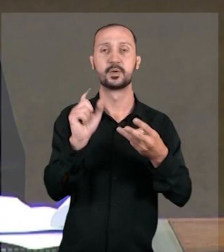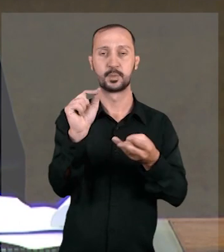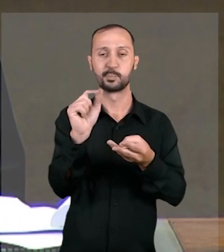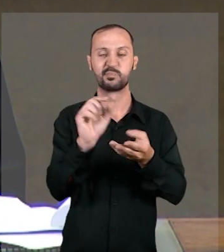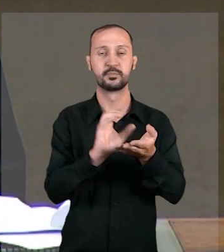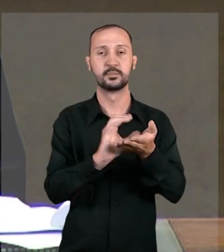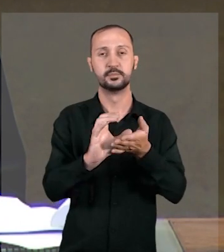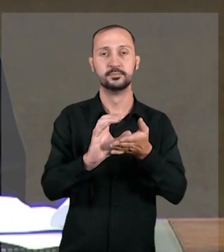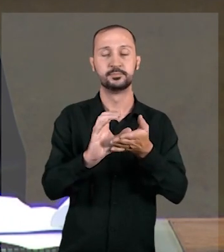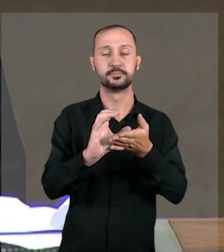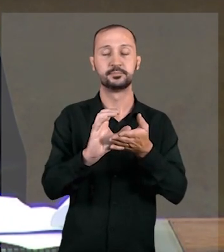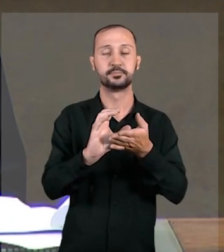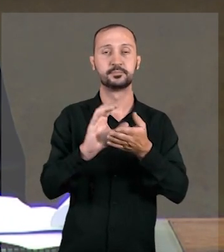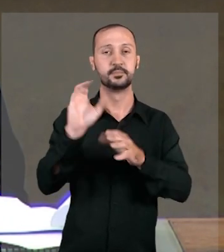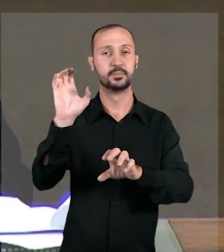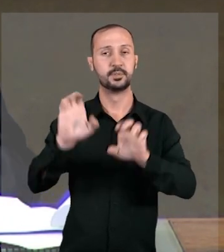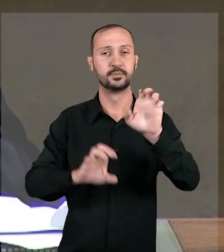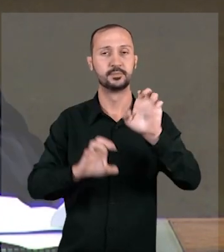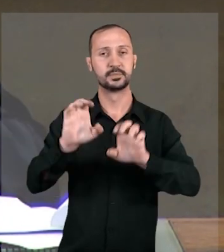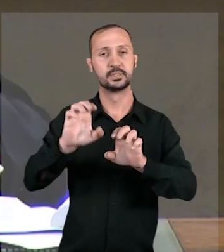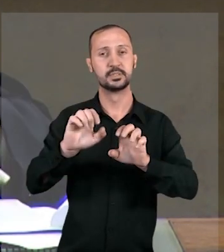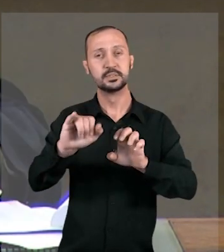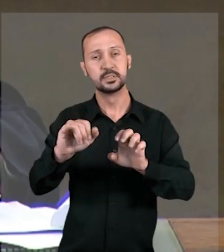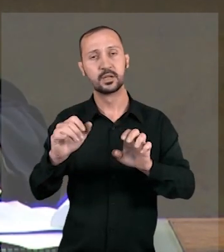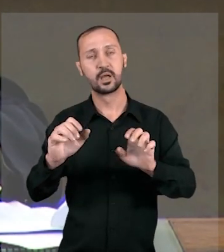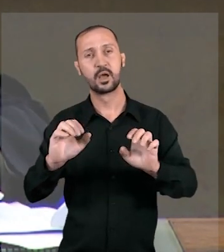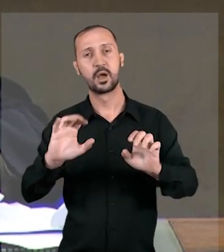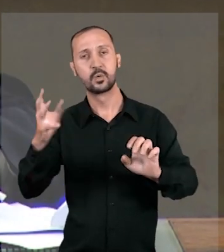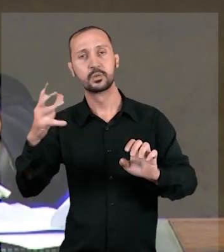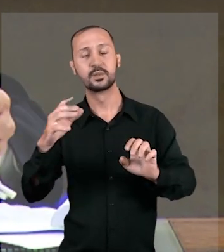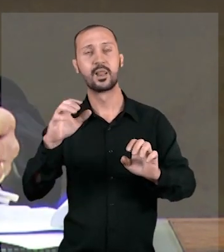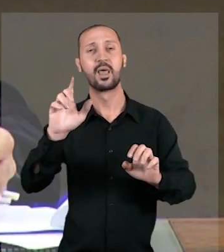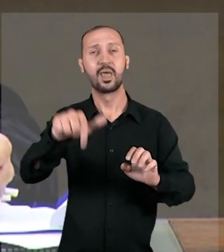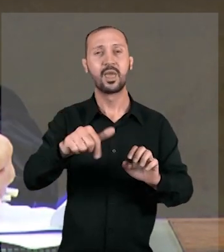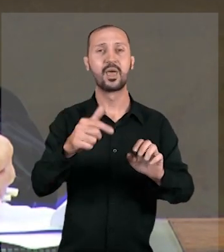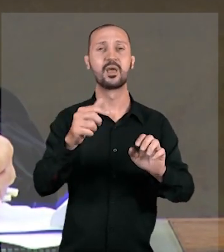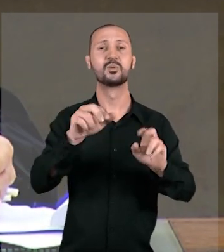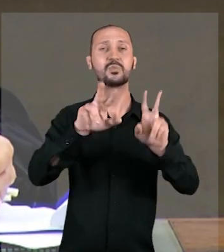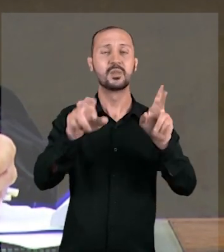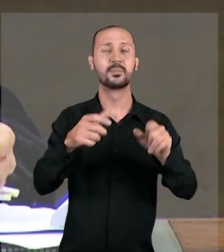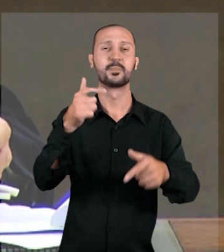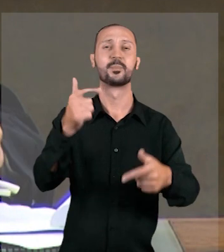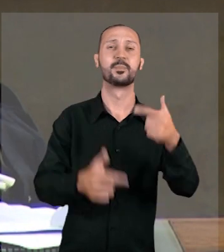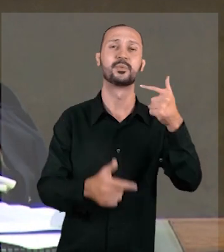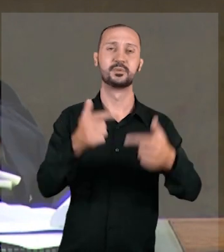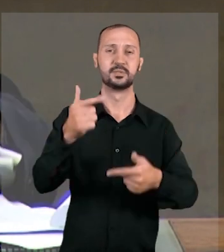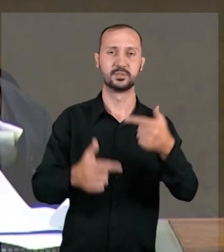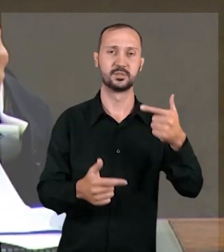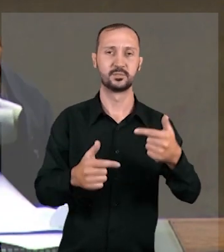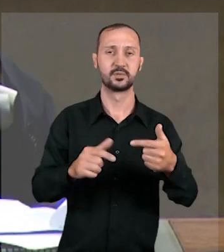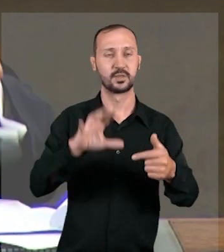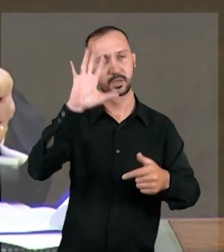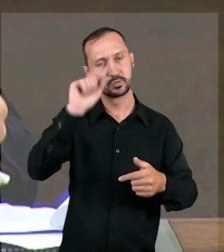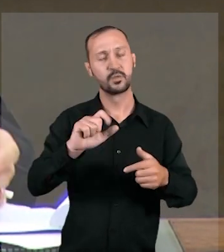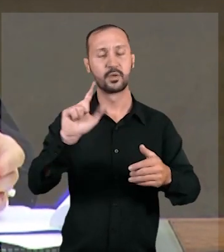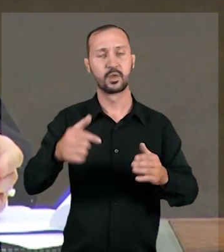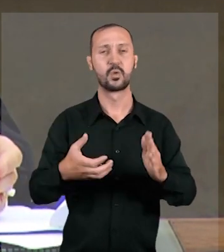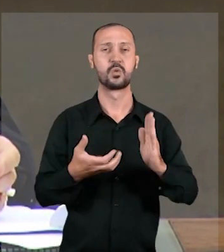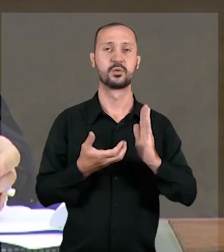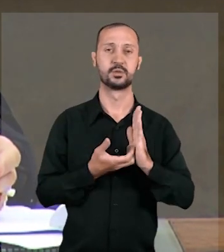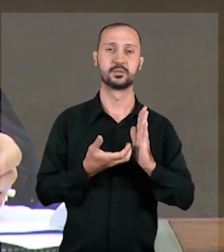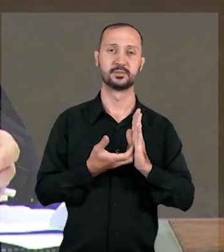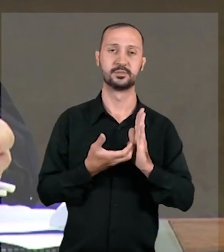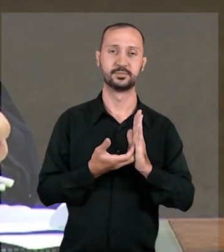se financiamento por empresa deve ou não existir é uma questão política, que quem tem que decidir é o Congresso